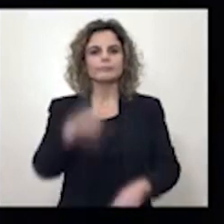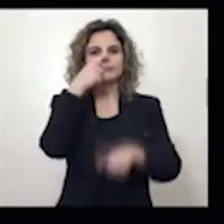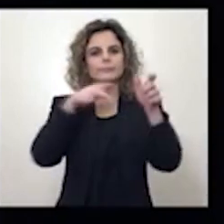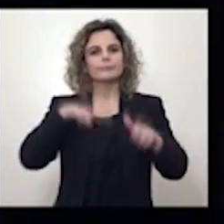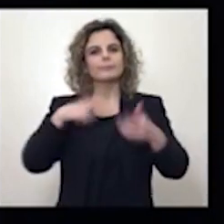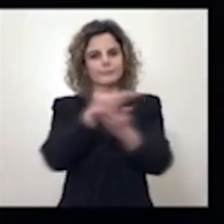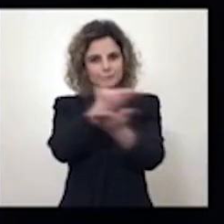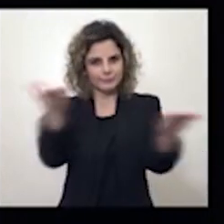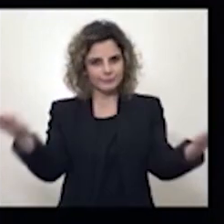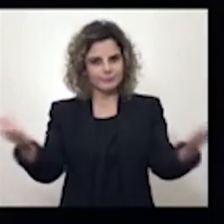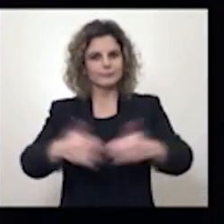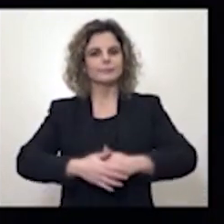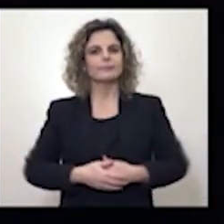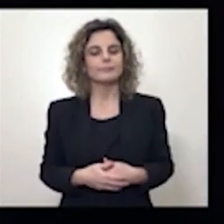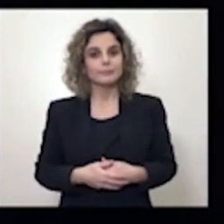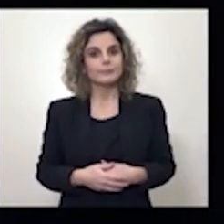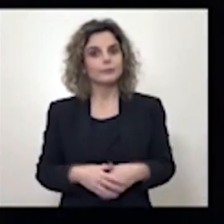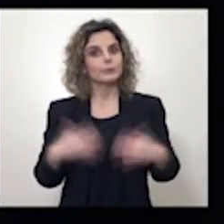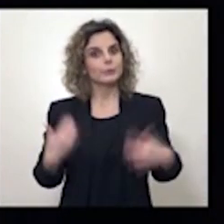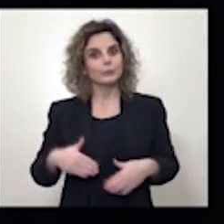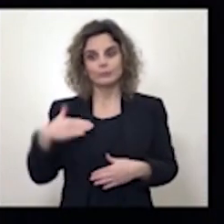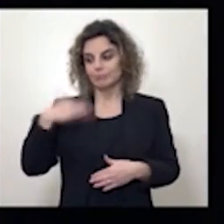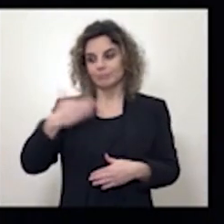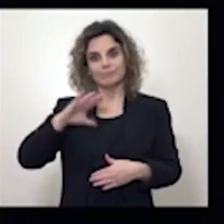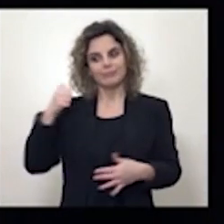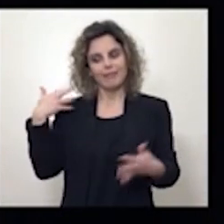Portugueses, reduzimos nesta quinzena